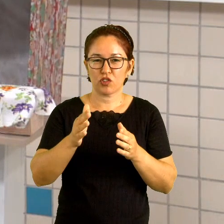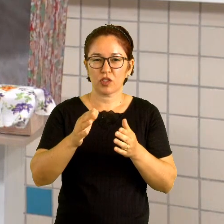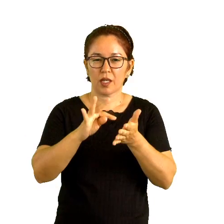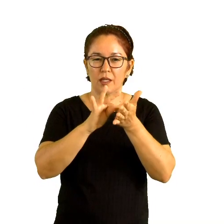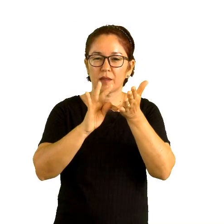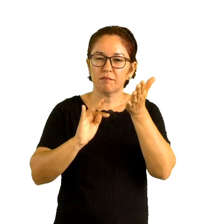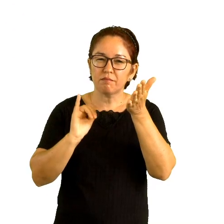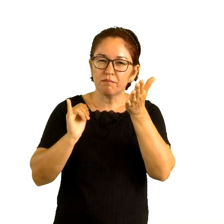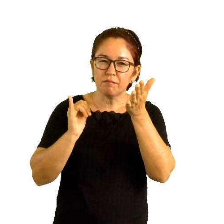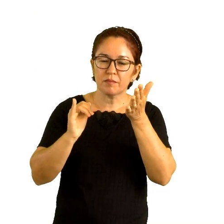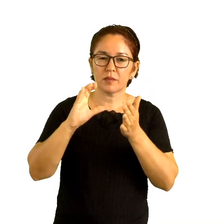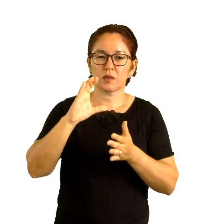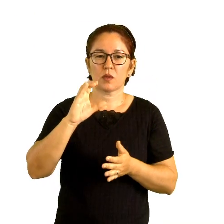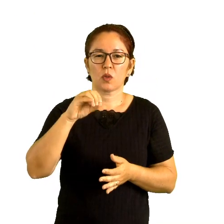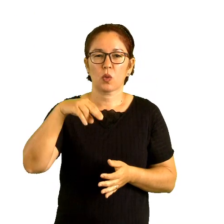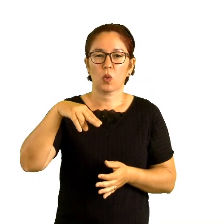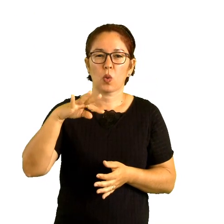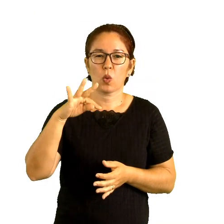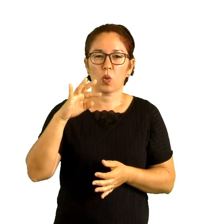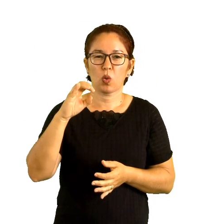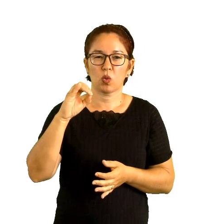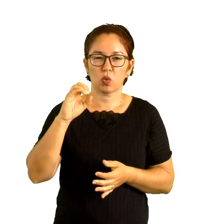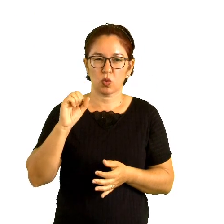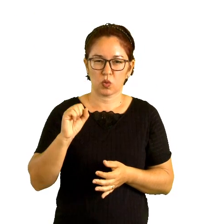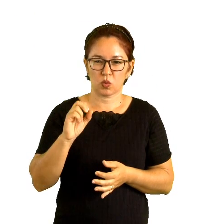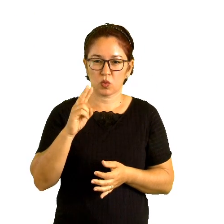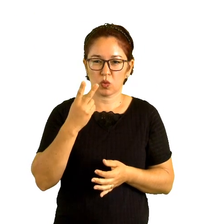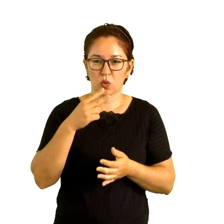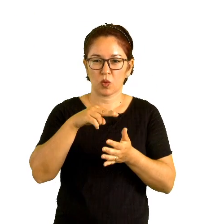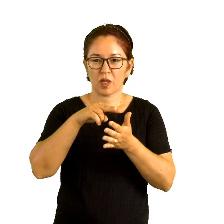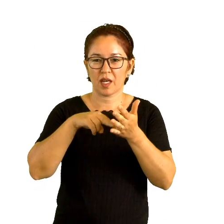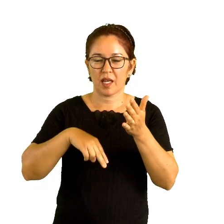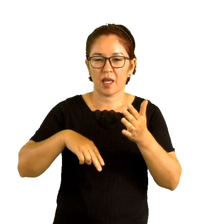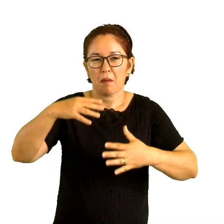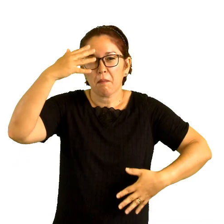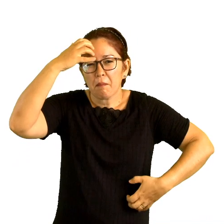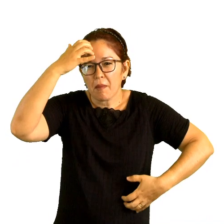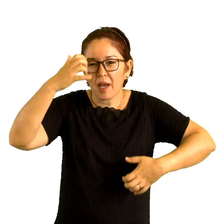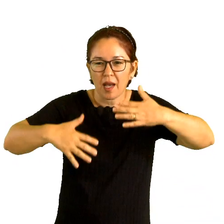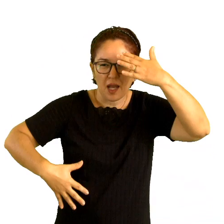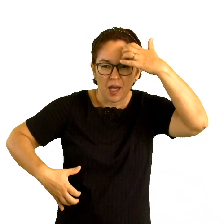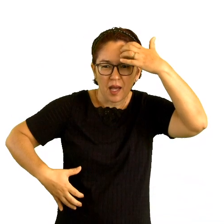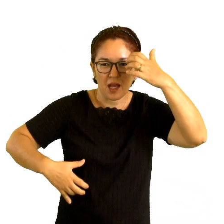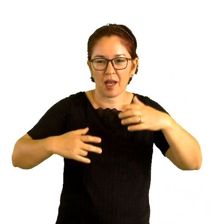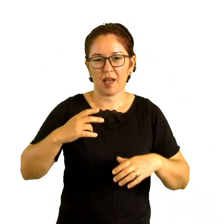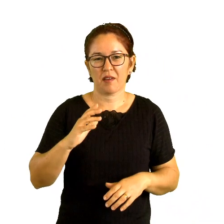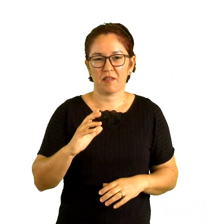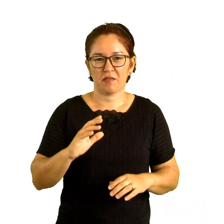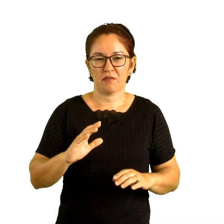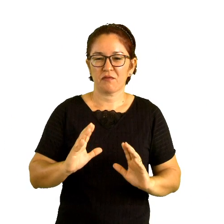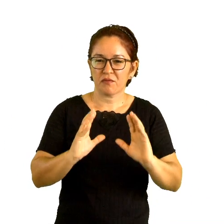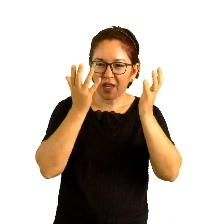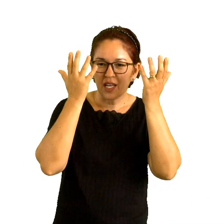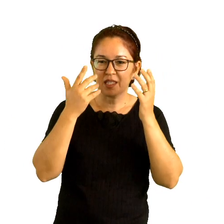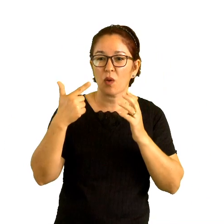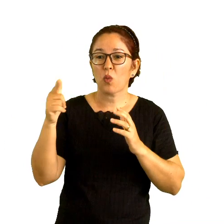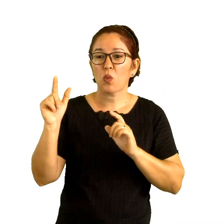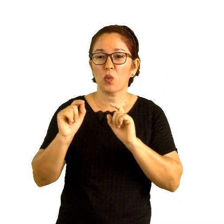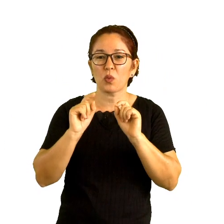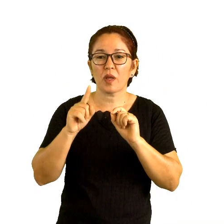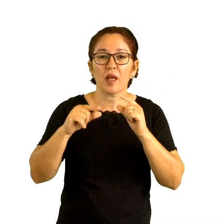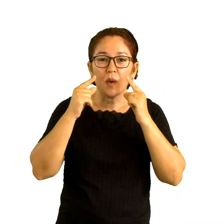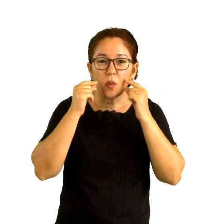Fizemos a leitura de 2 belíssimos contos, A Festa do Macaco e O Gato Viu. Inclusive, eu não